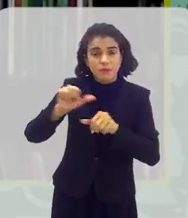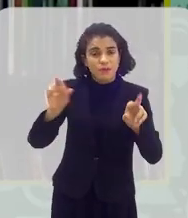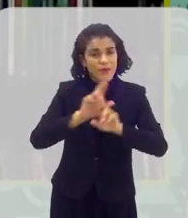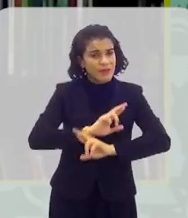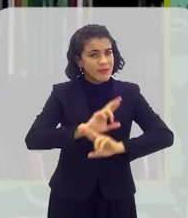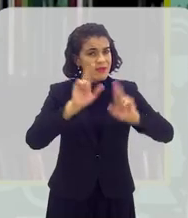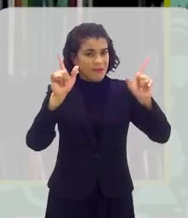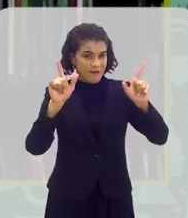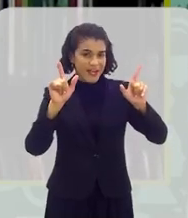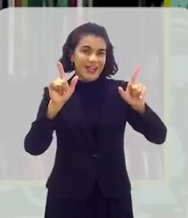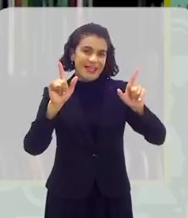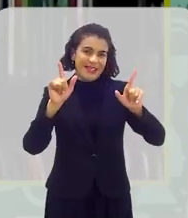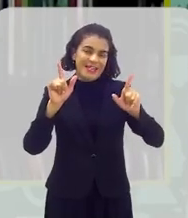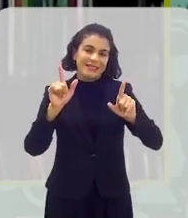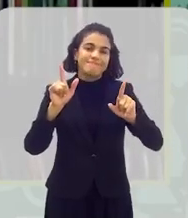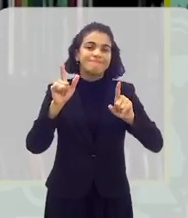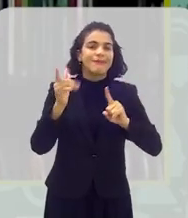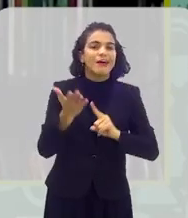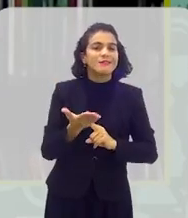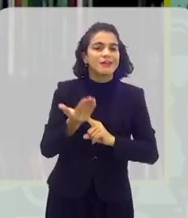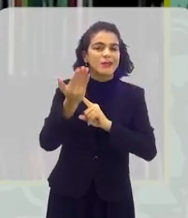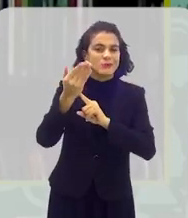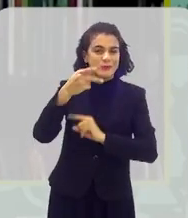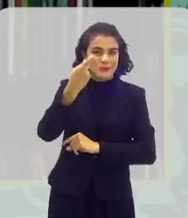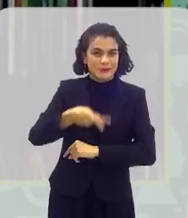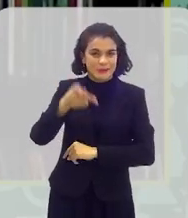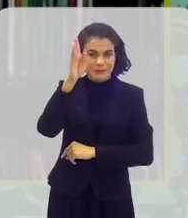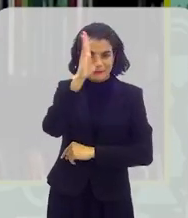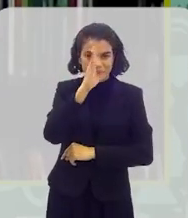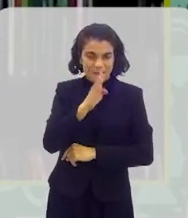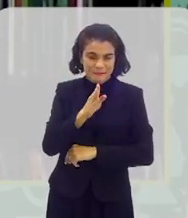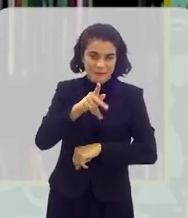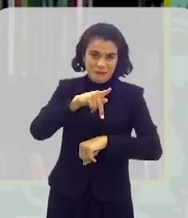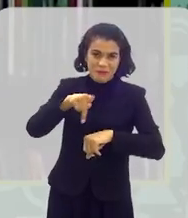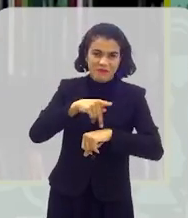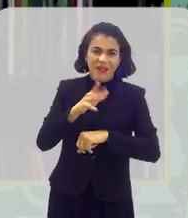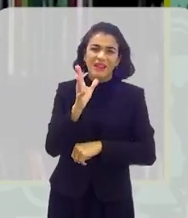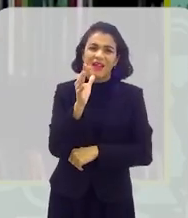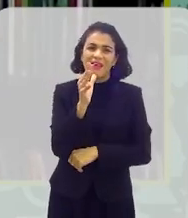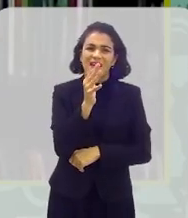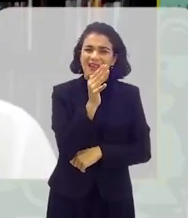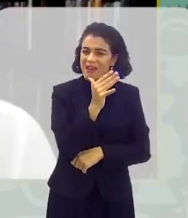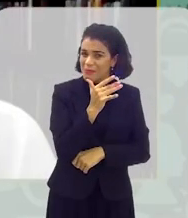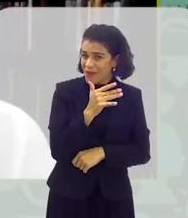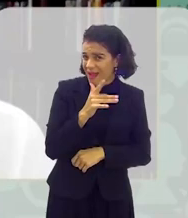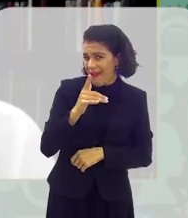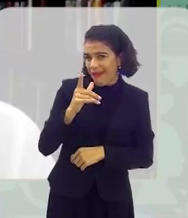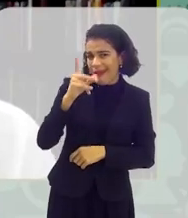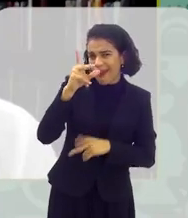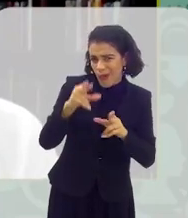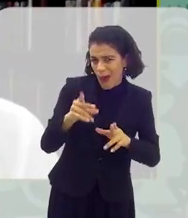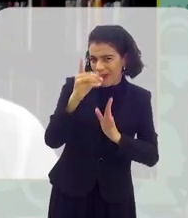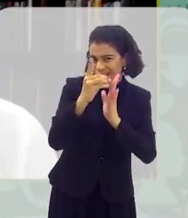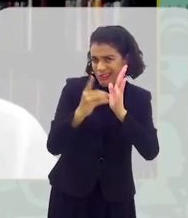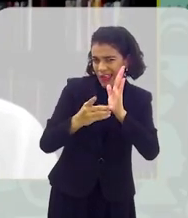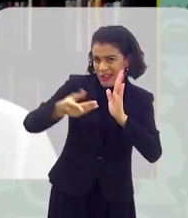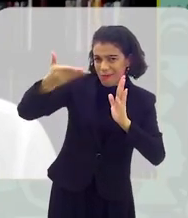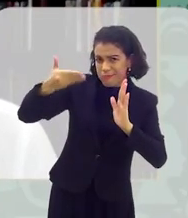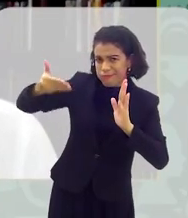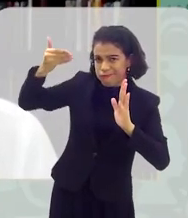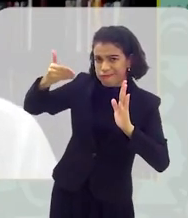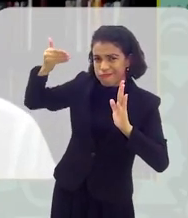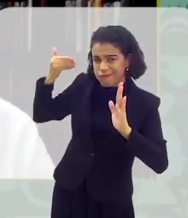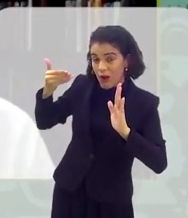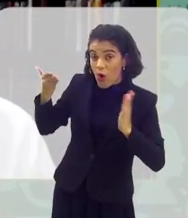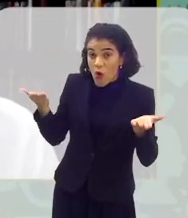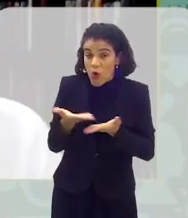diferente da implantação da tecnologia no nosso país ela não vai ser lenta como foi nas décadas passadas né